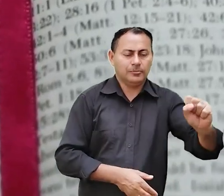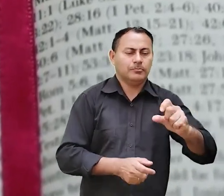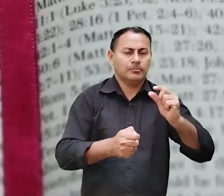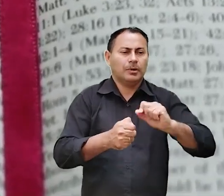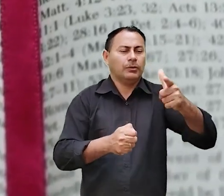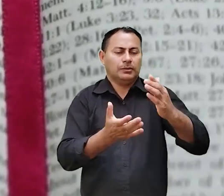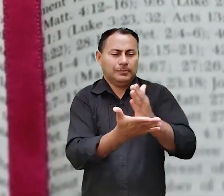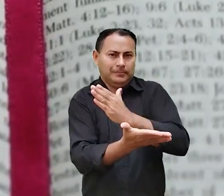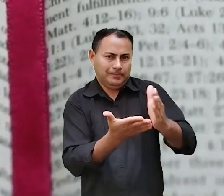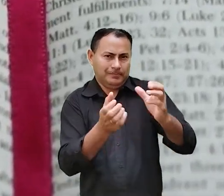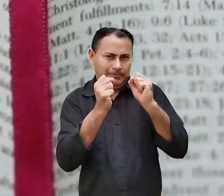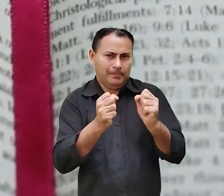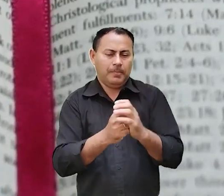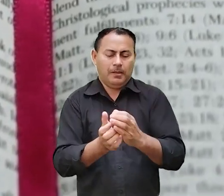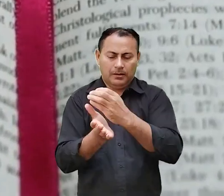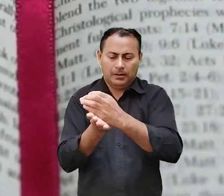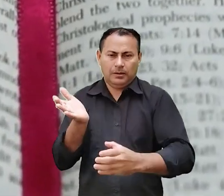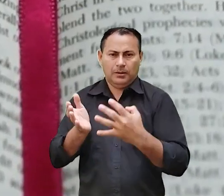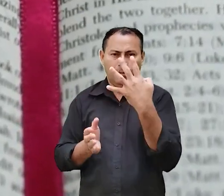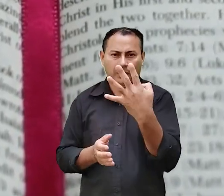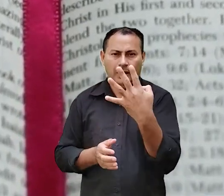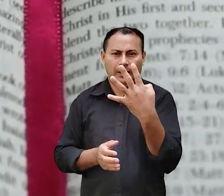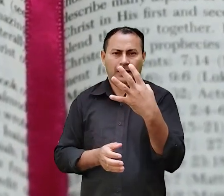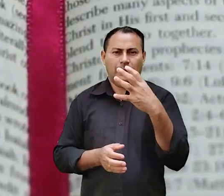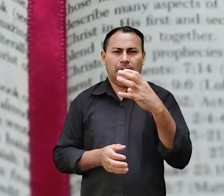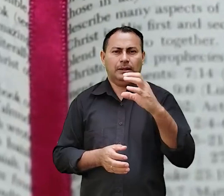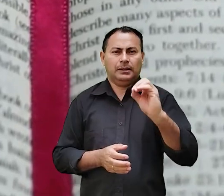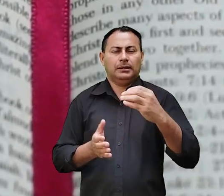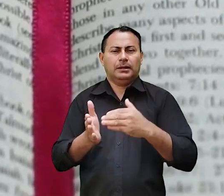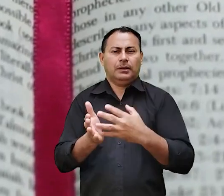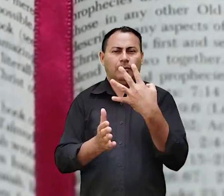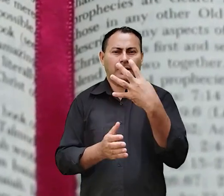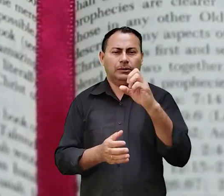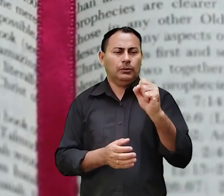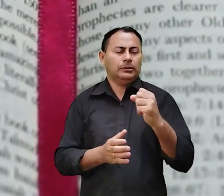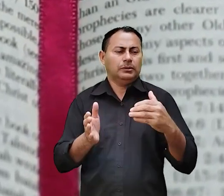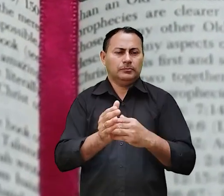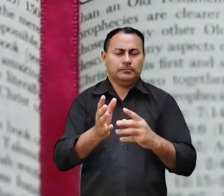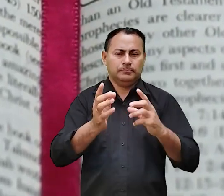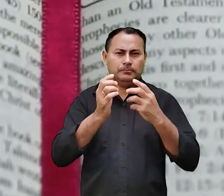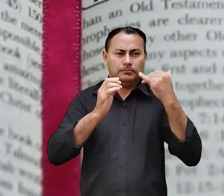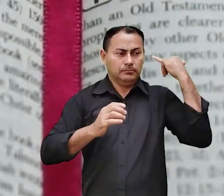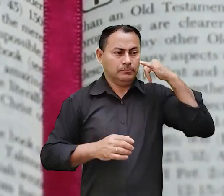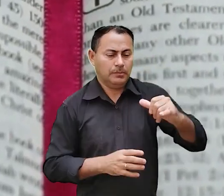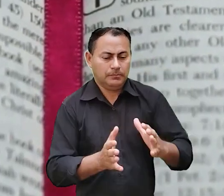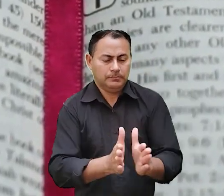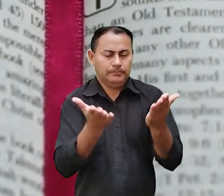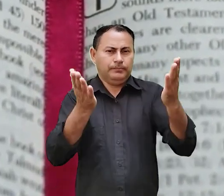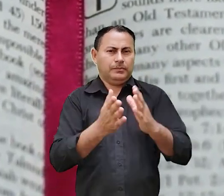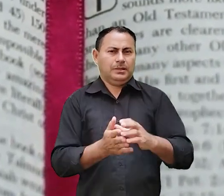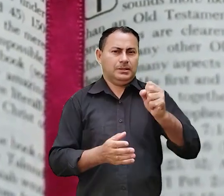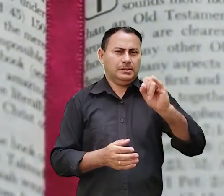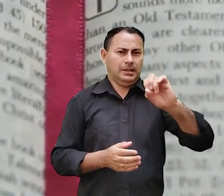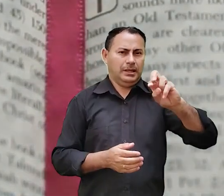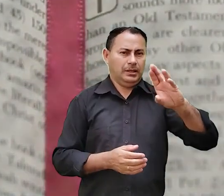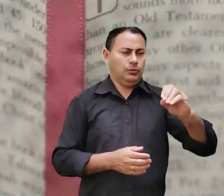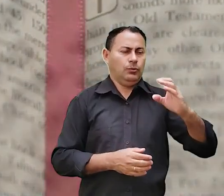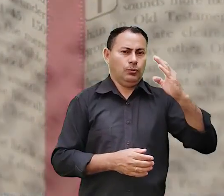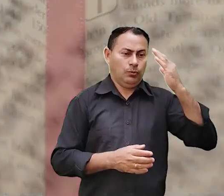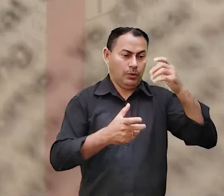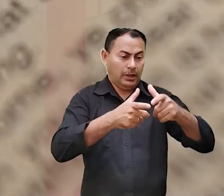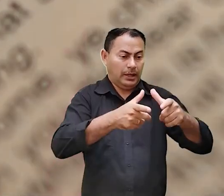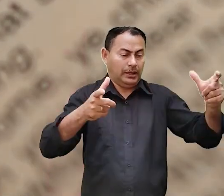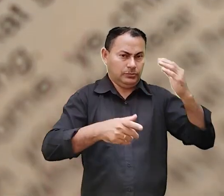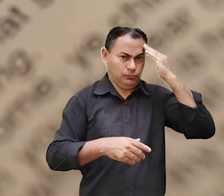pode fazer outras divisões os capítulos 40 a 48 estão relacionados com a profecia Milagrosa sobre Ciro o